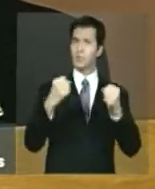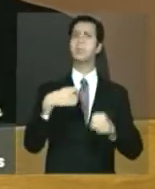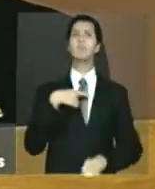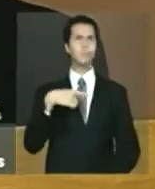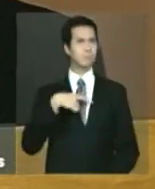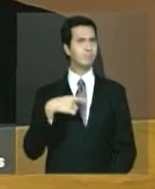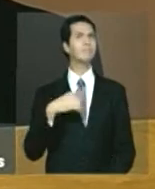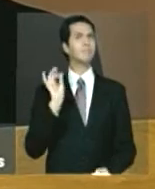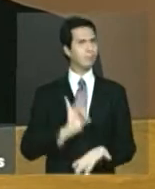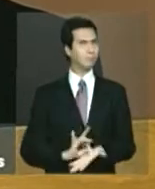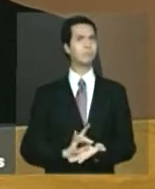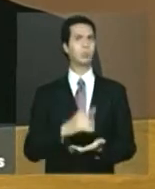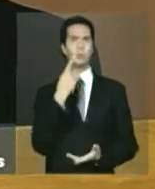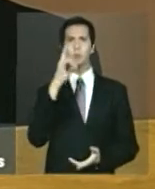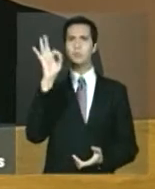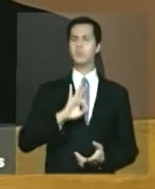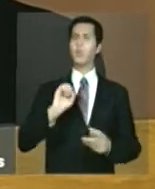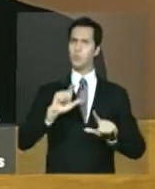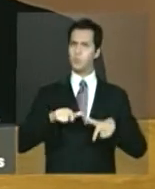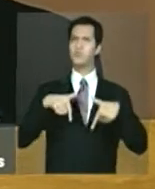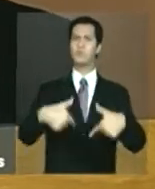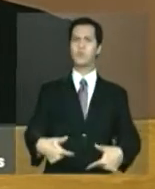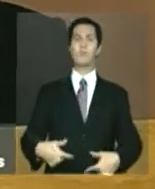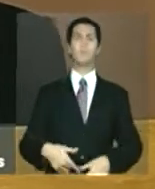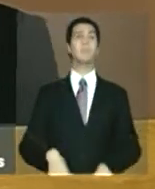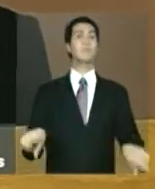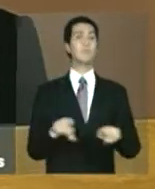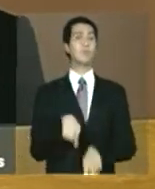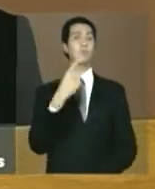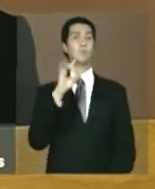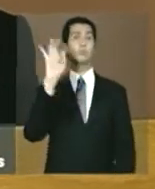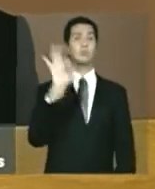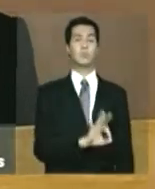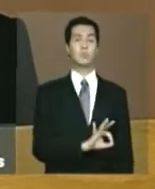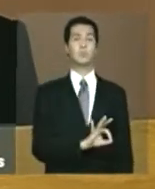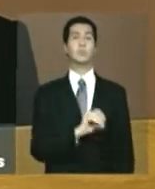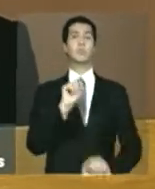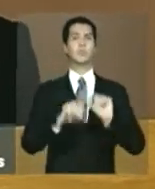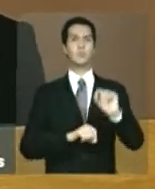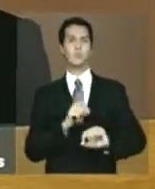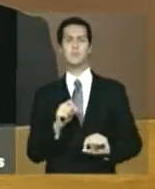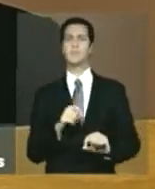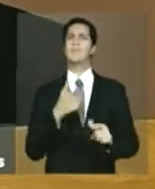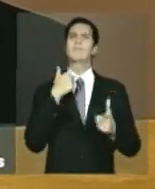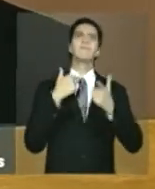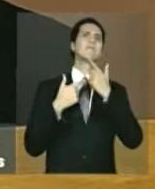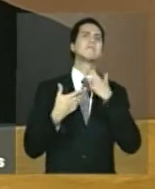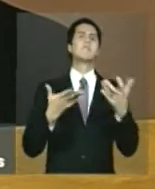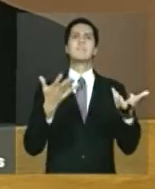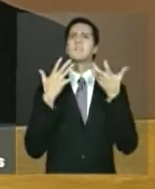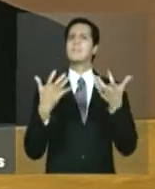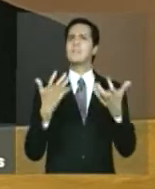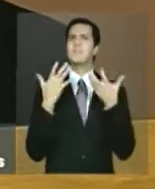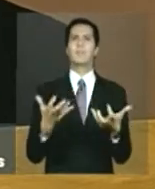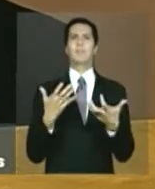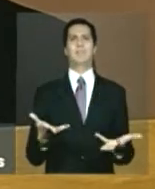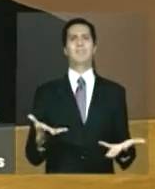1% determinado e é 1% obsecado